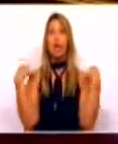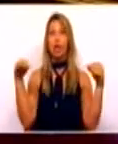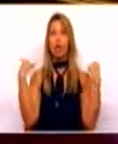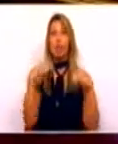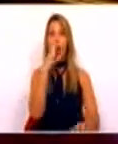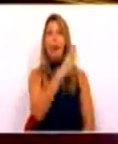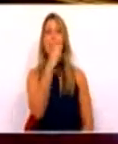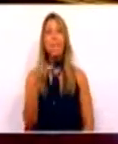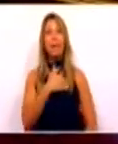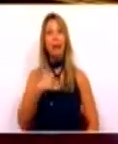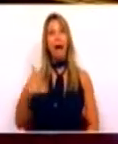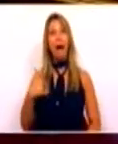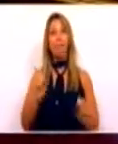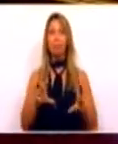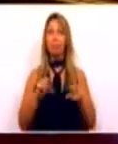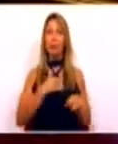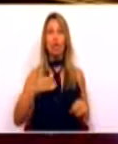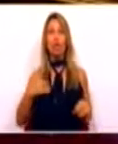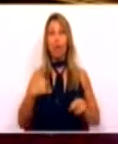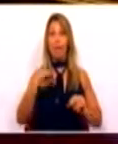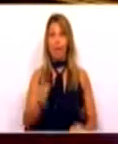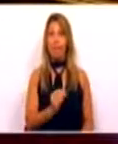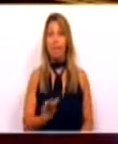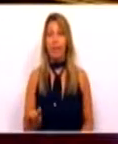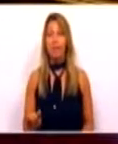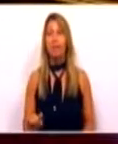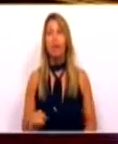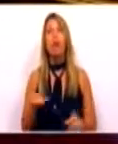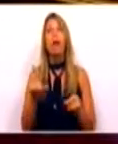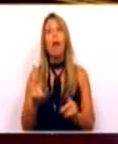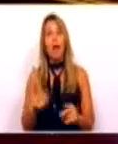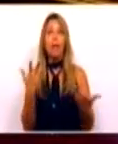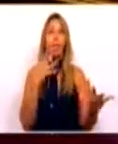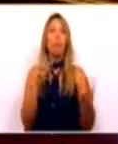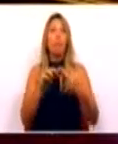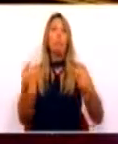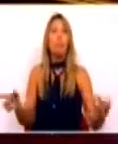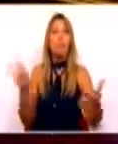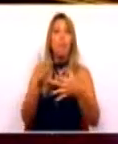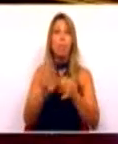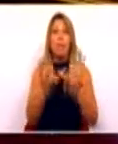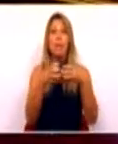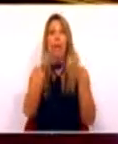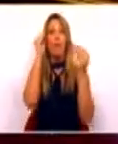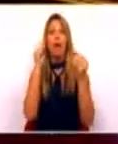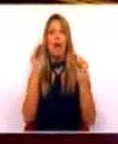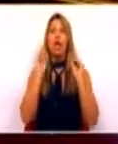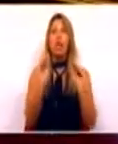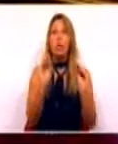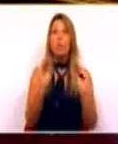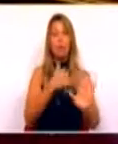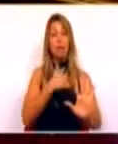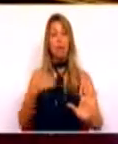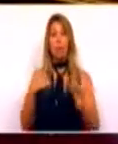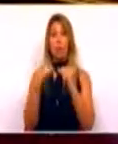de hábitos saudáveis nas nossas crianças e, de um ponto de vista intermunicipal, a equipa da educação e a equipa da saúde ao nível governamental